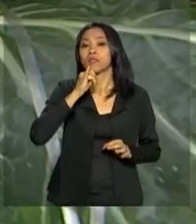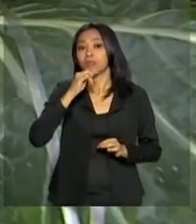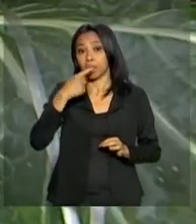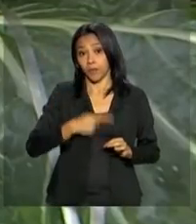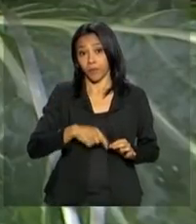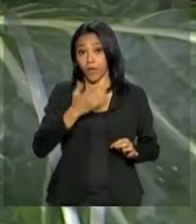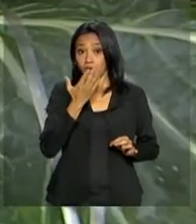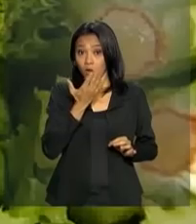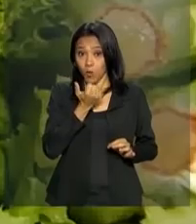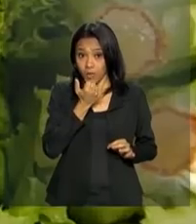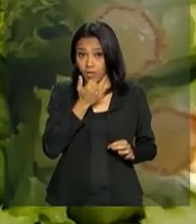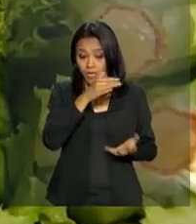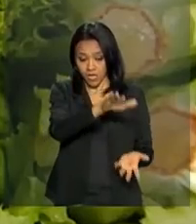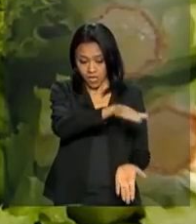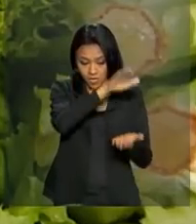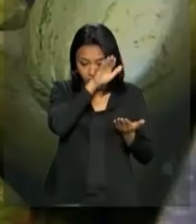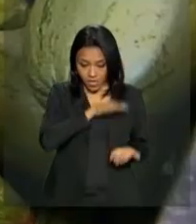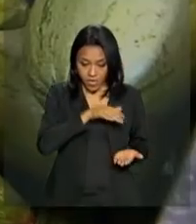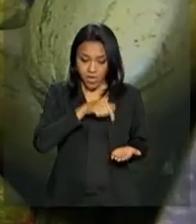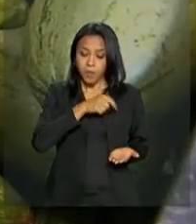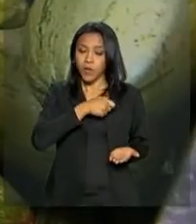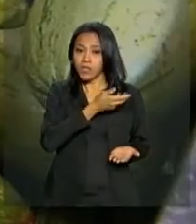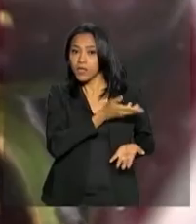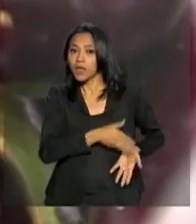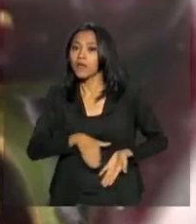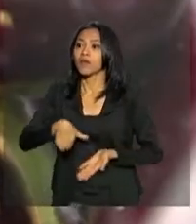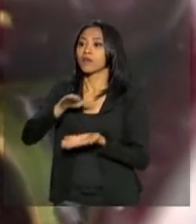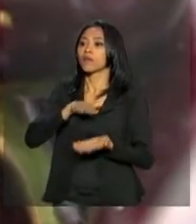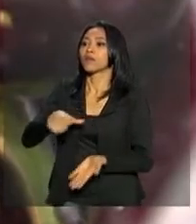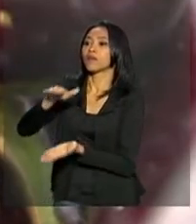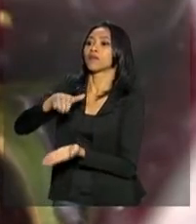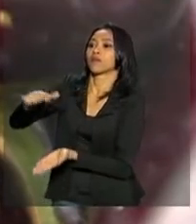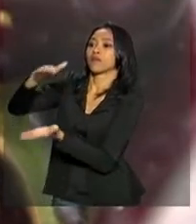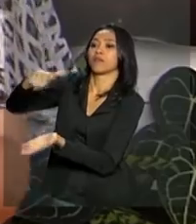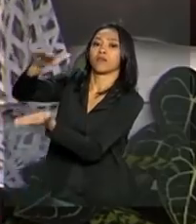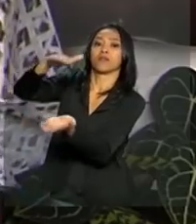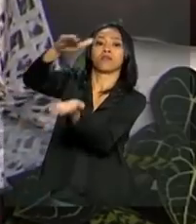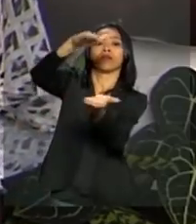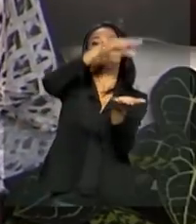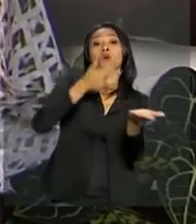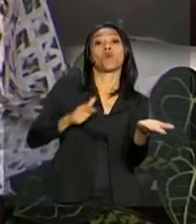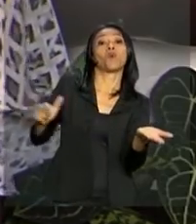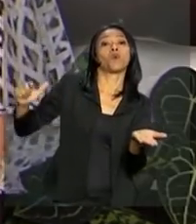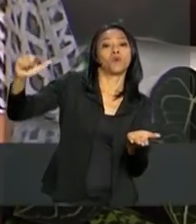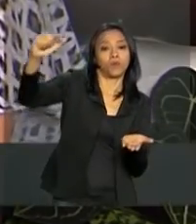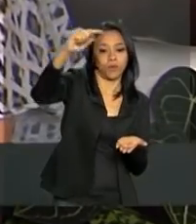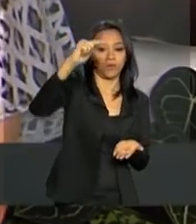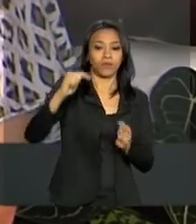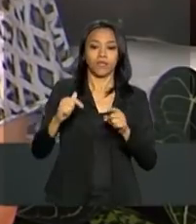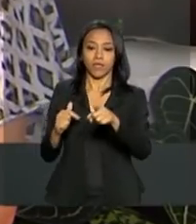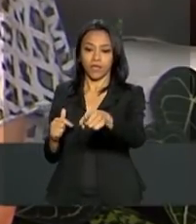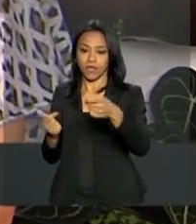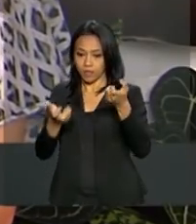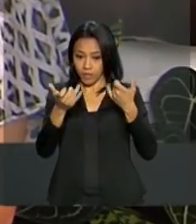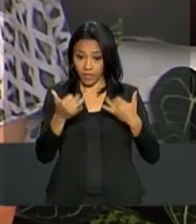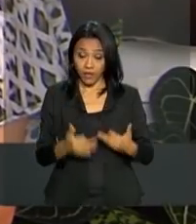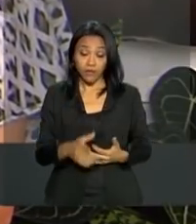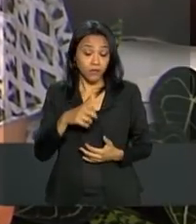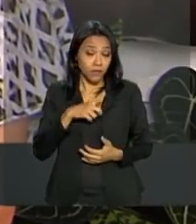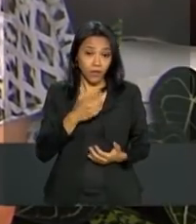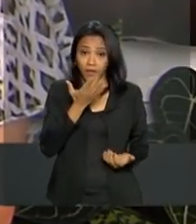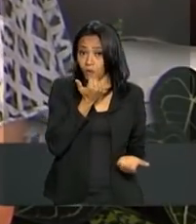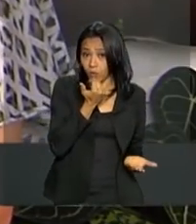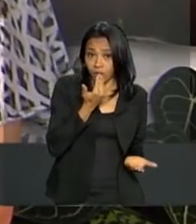alimentos recebidos possam ser compartilhados com outros bancos têm muitos alimentos que é não foram